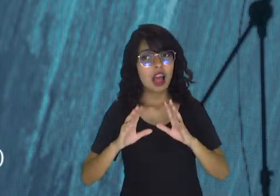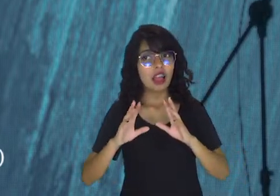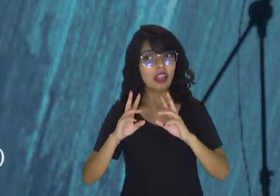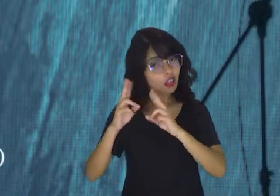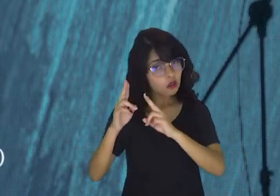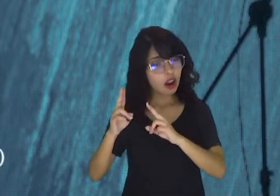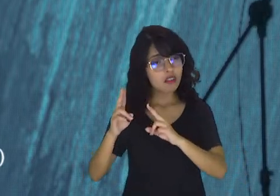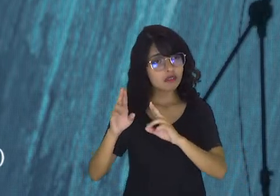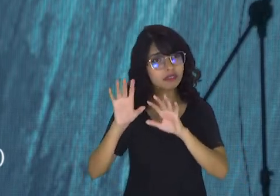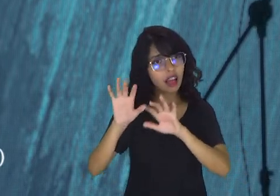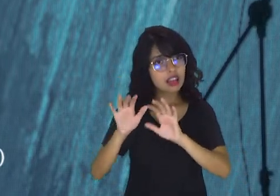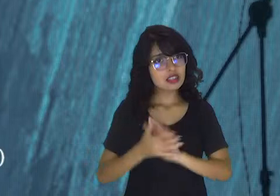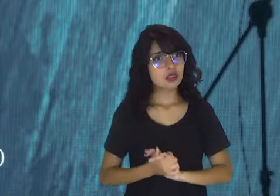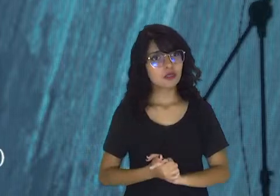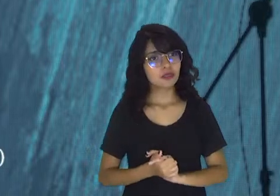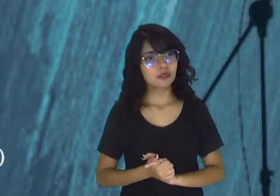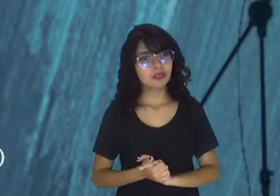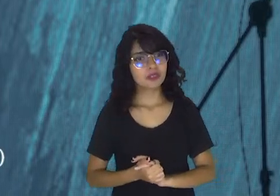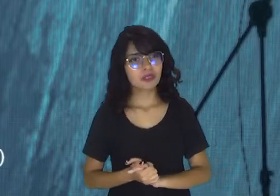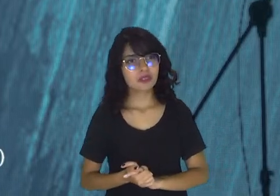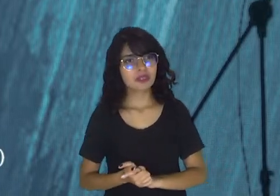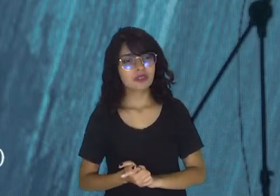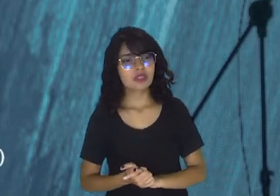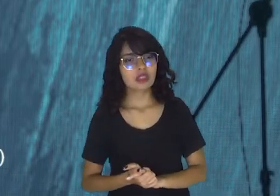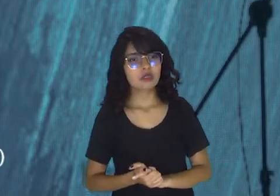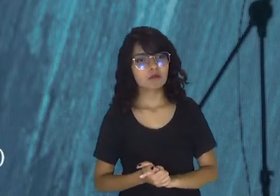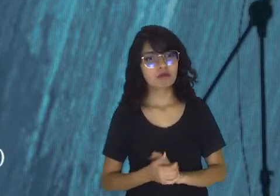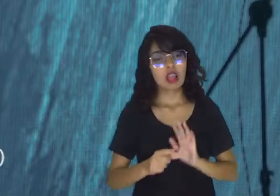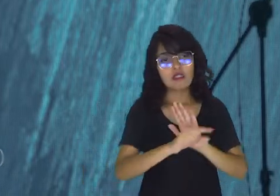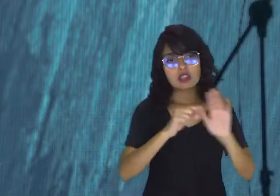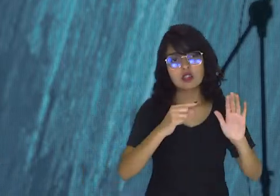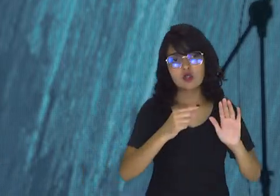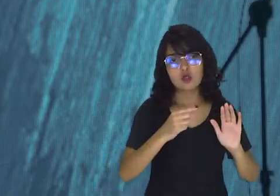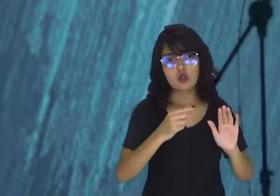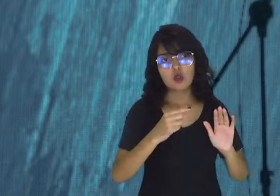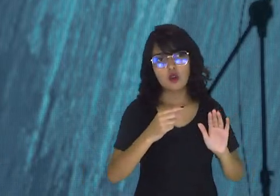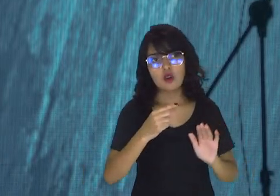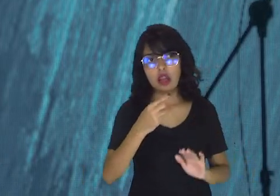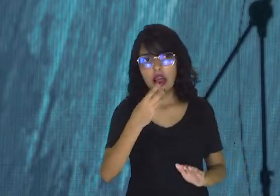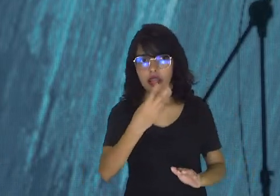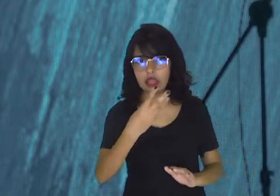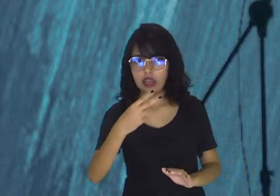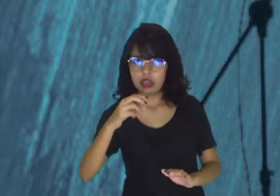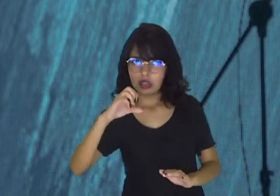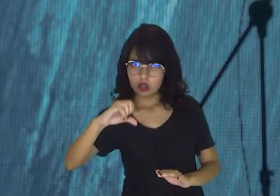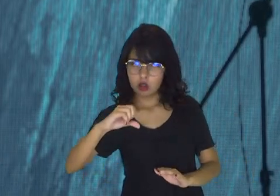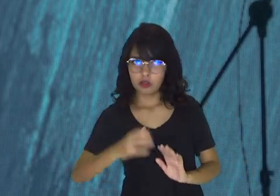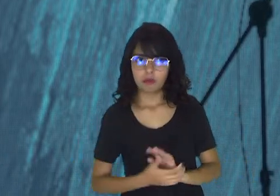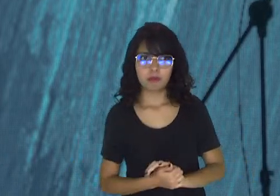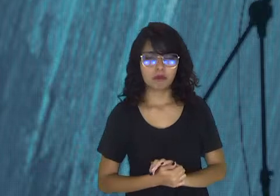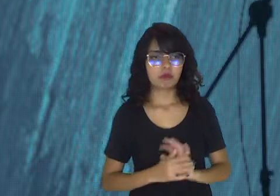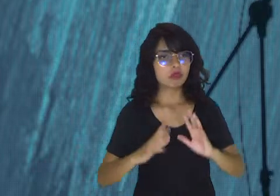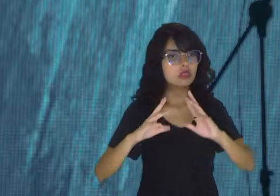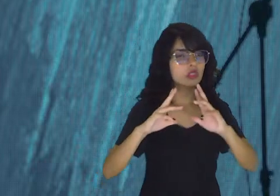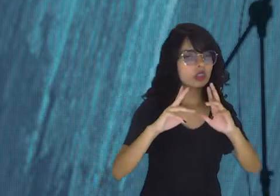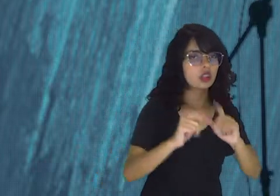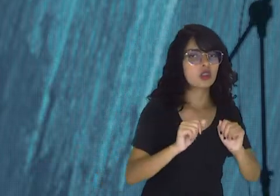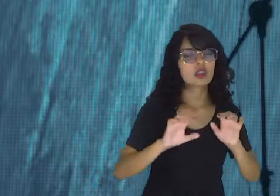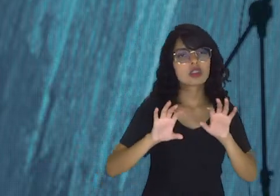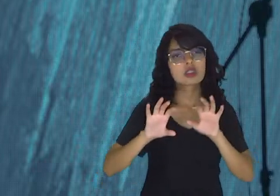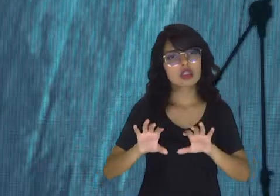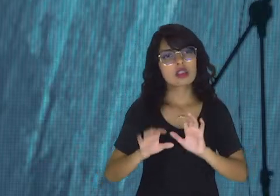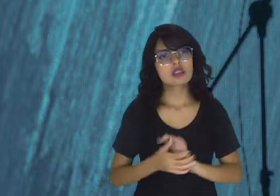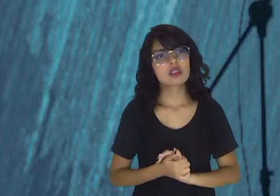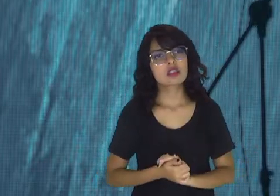superiores. Versículo 39 de Hebreus 11. E todos esses, tendo testemunho pela